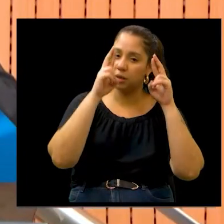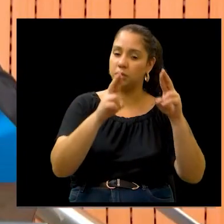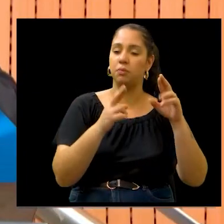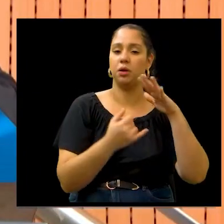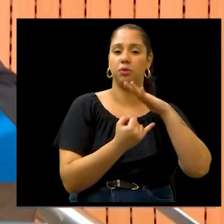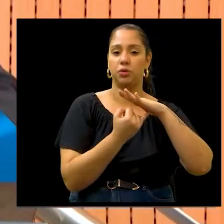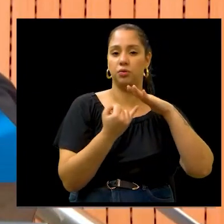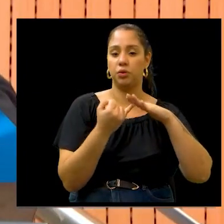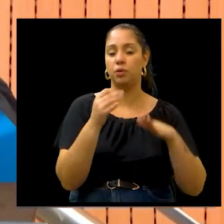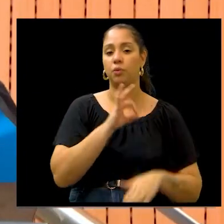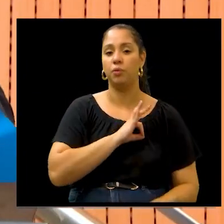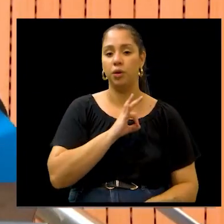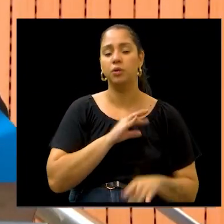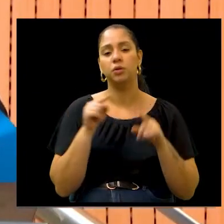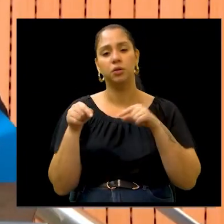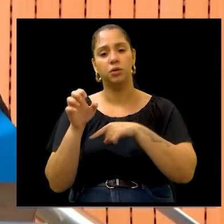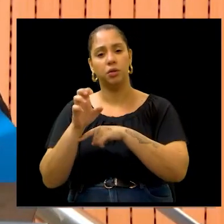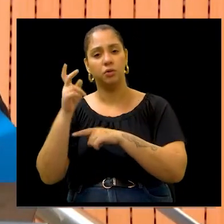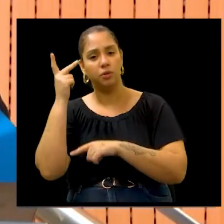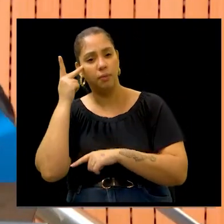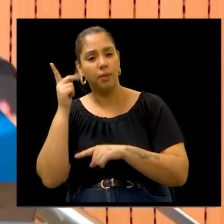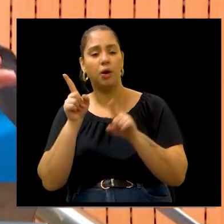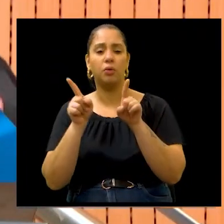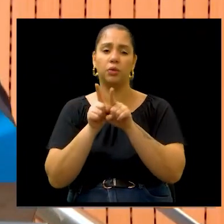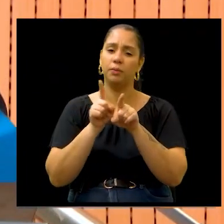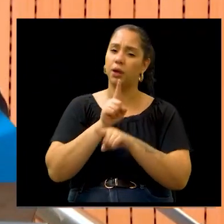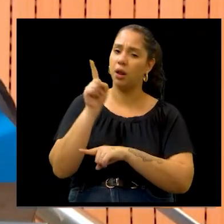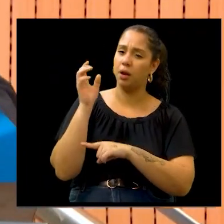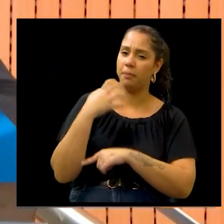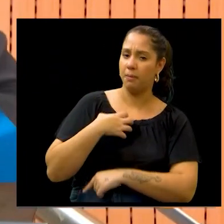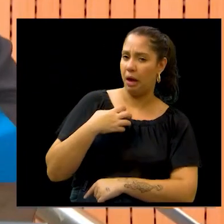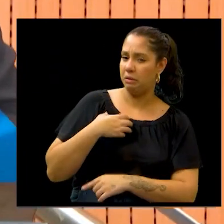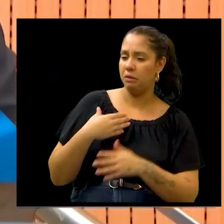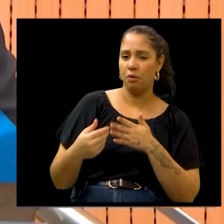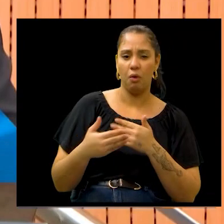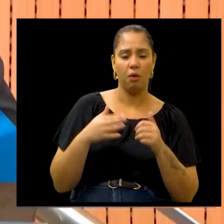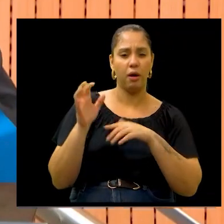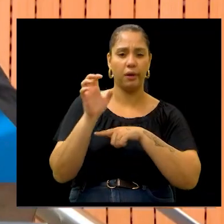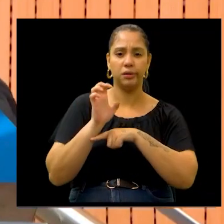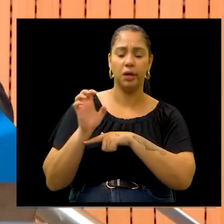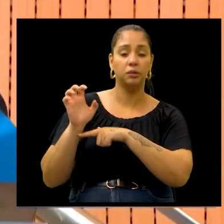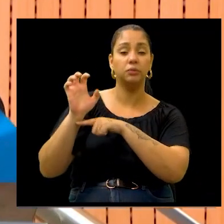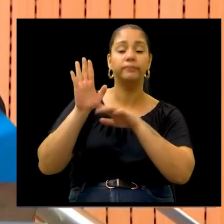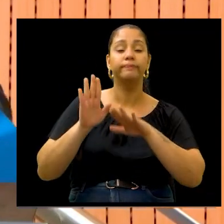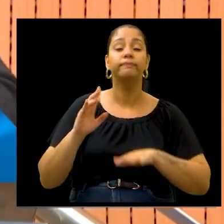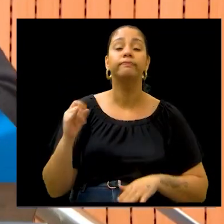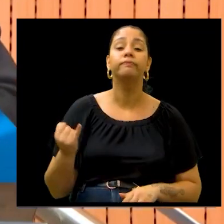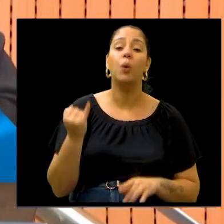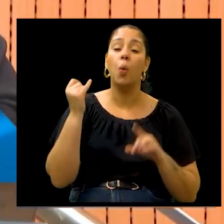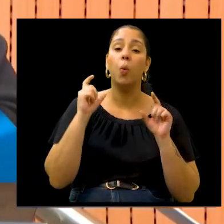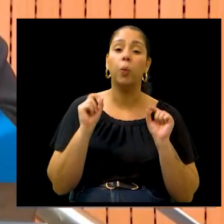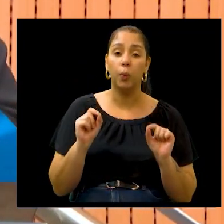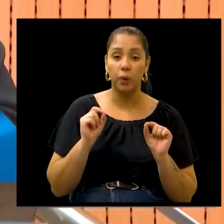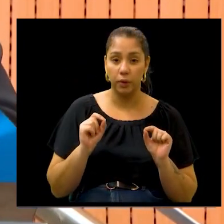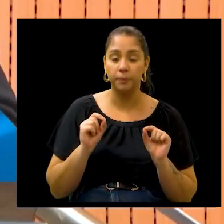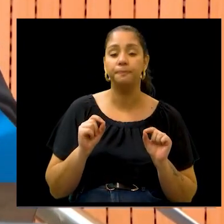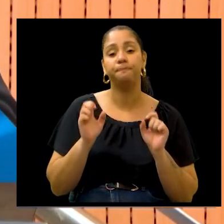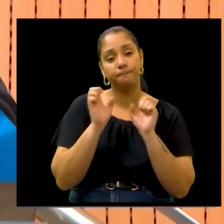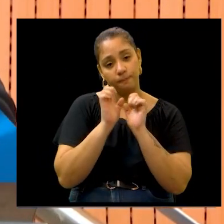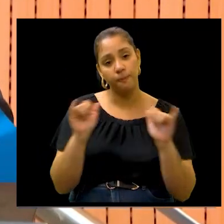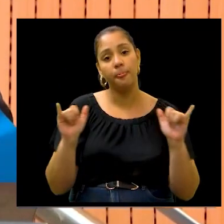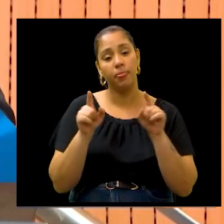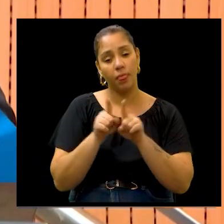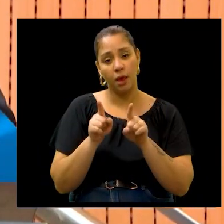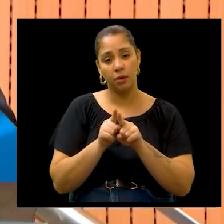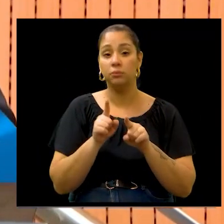a instituição Polícia Militar, seja do Estado de São Paulo, do Estado da Bahia ou de qualquer estado. Agora, é fundamental